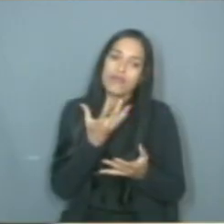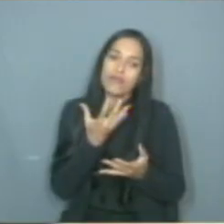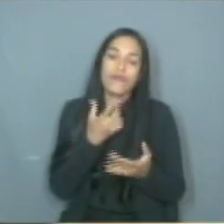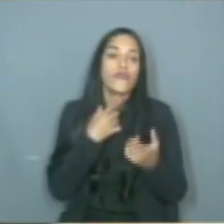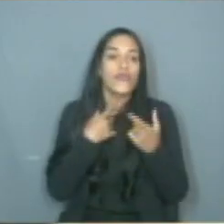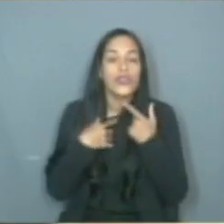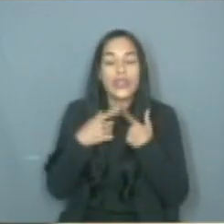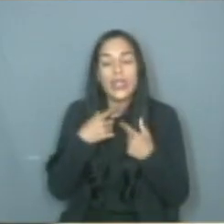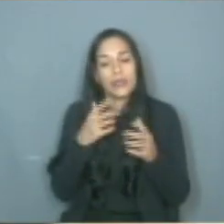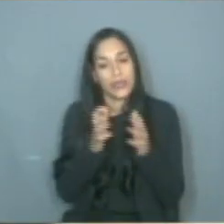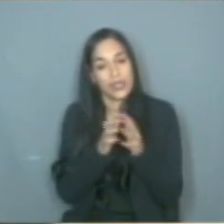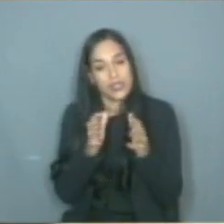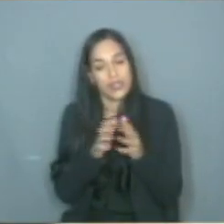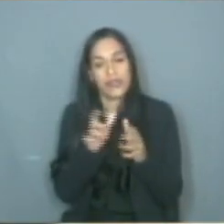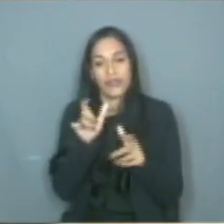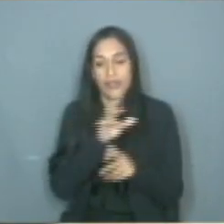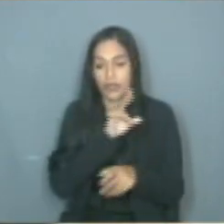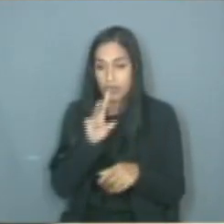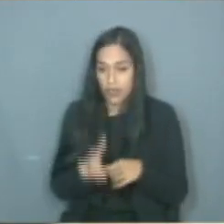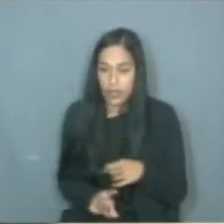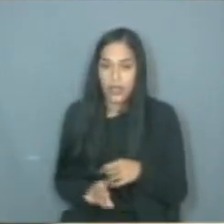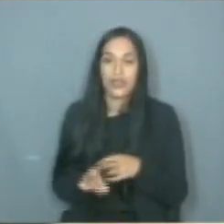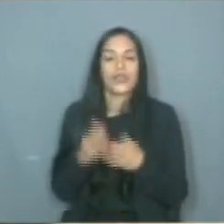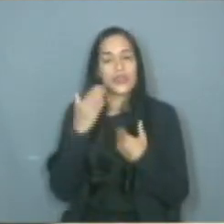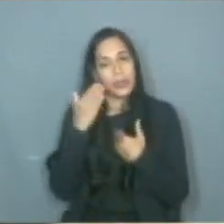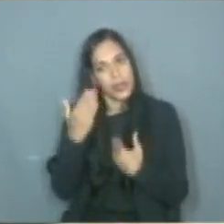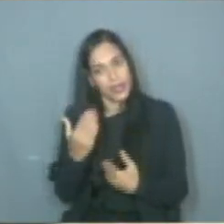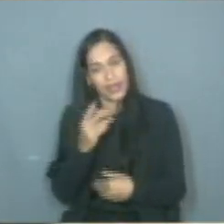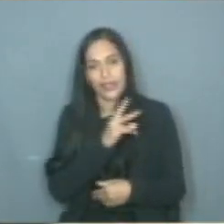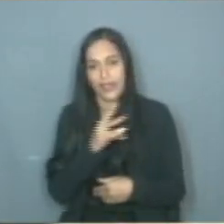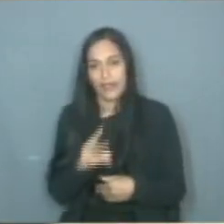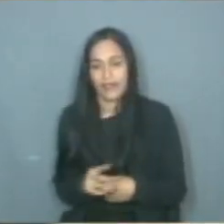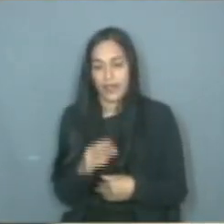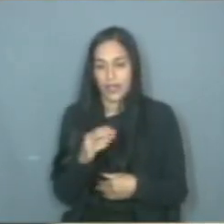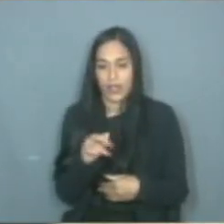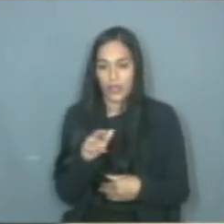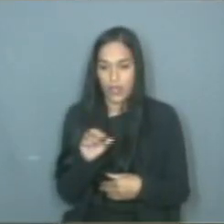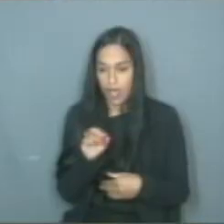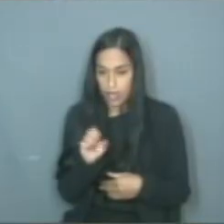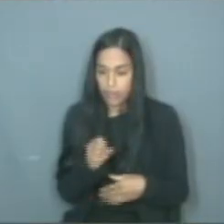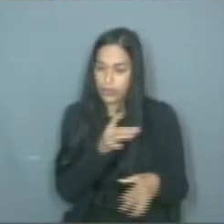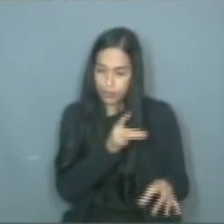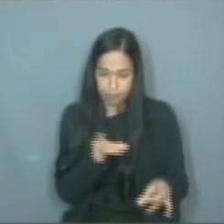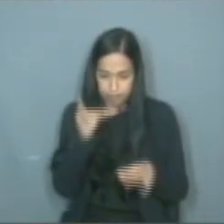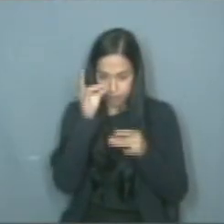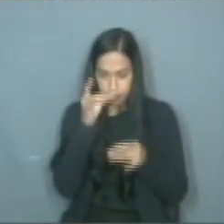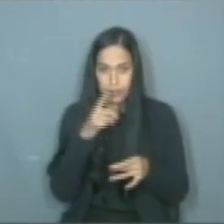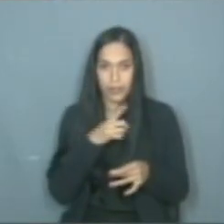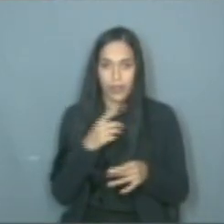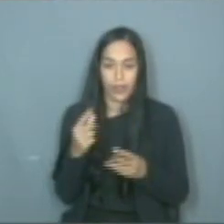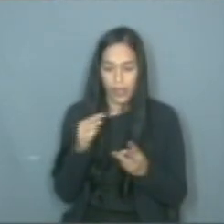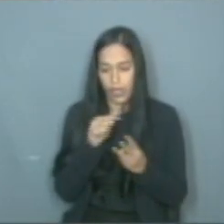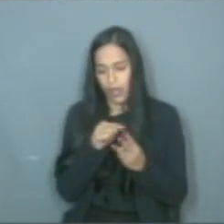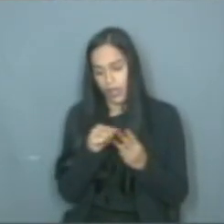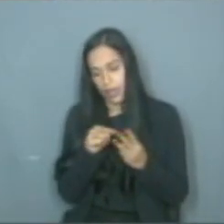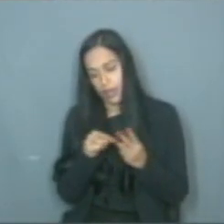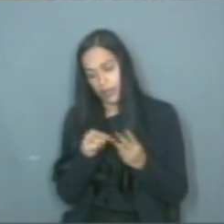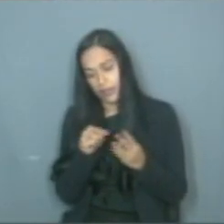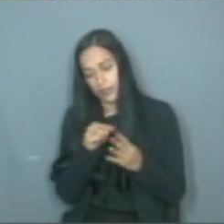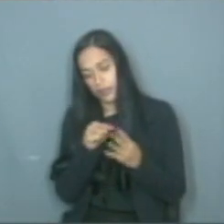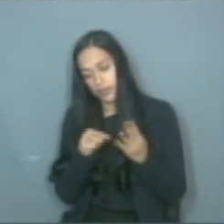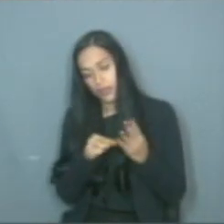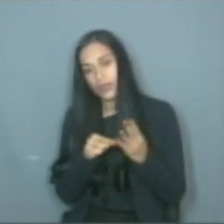são os vereadores. Obrigado pela parte. Obrigada, vereador Carlos Muniz, incorporo vossa parte. Nós temos aqui 3 ou 4